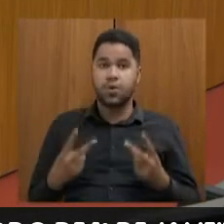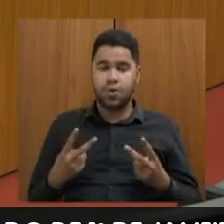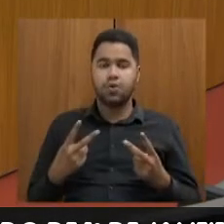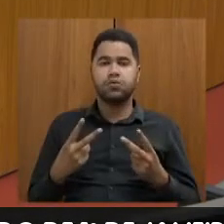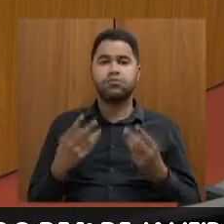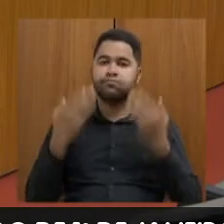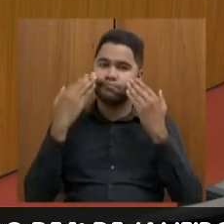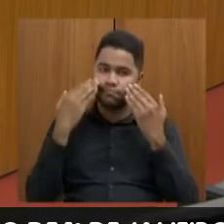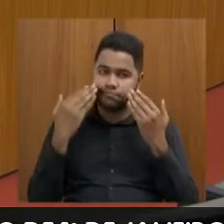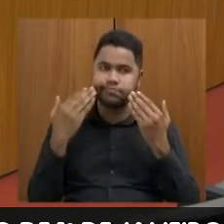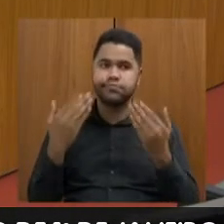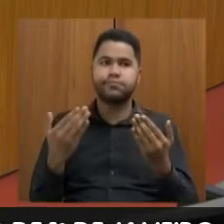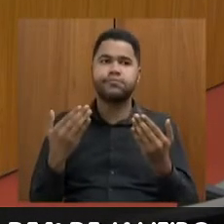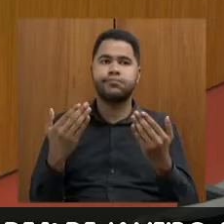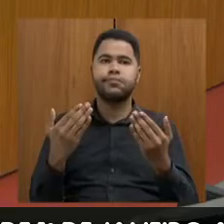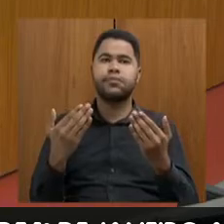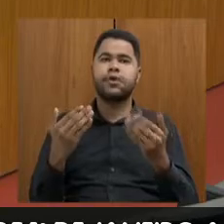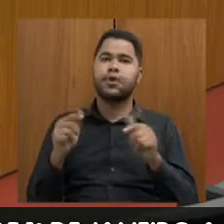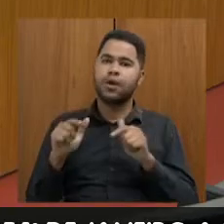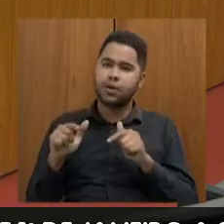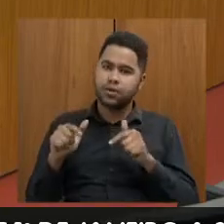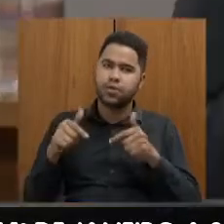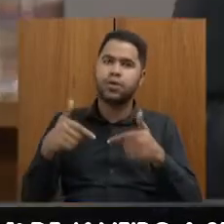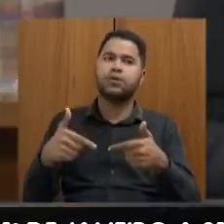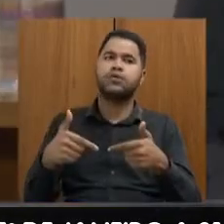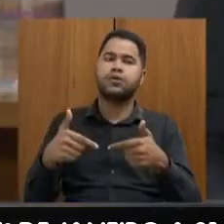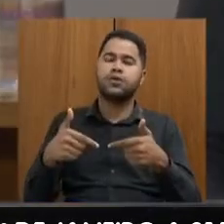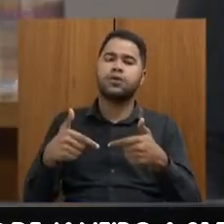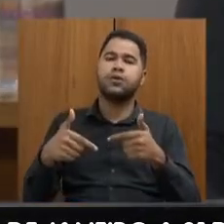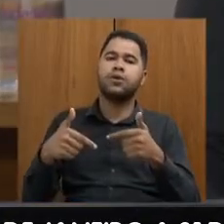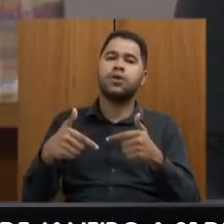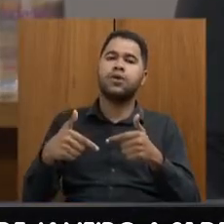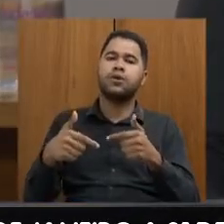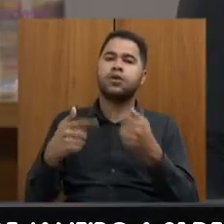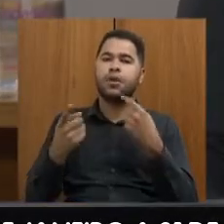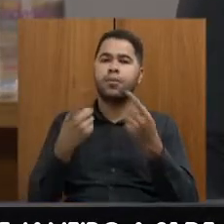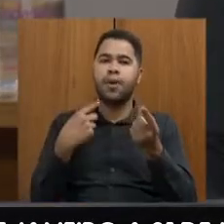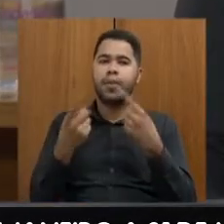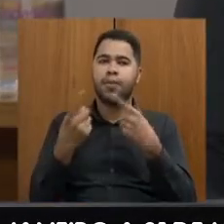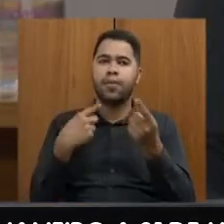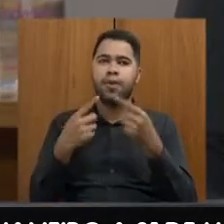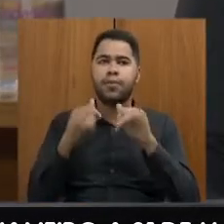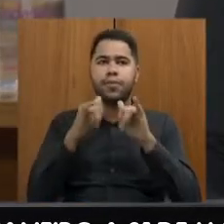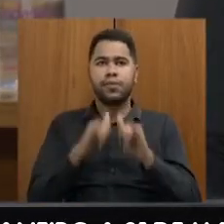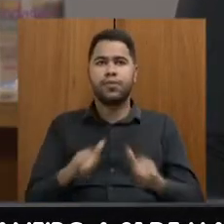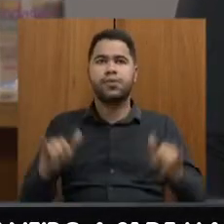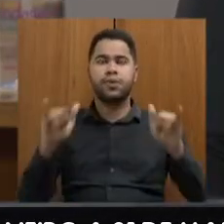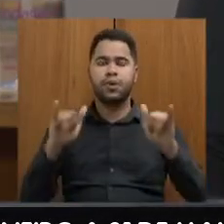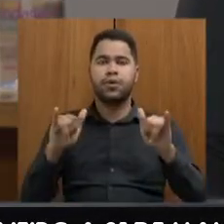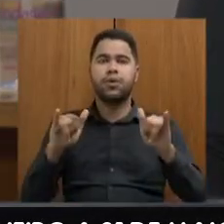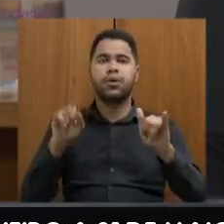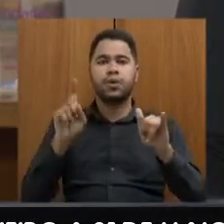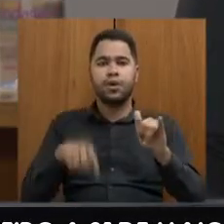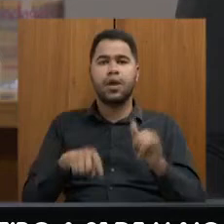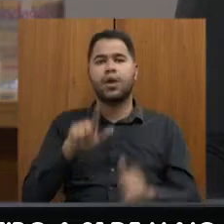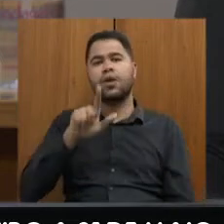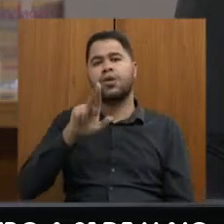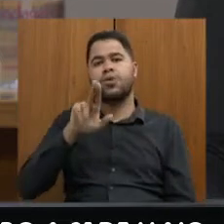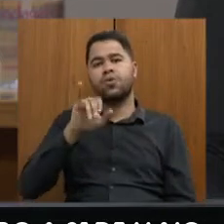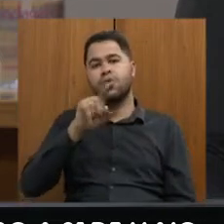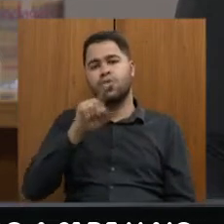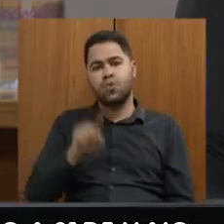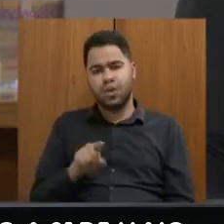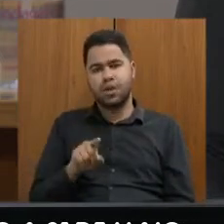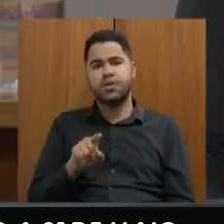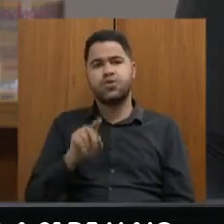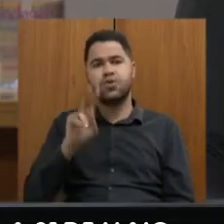de público a sua atuação em favor dessas rodovias que suscitou a rodovia Luiz Humberto né tive